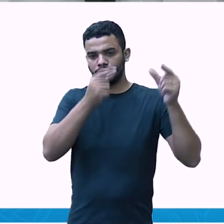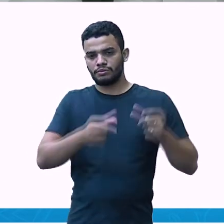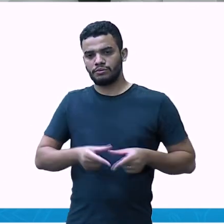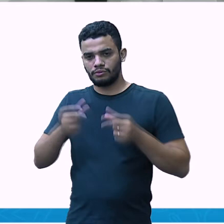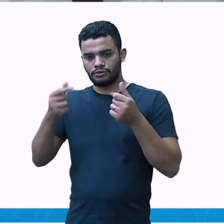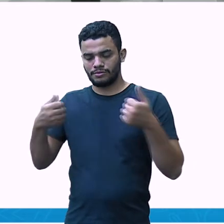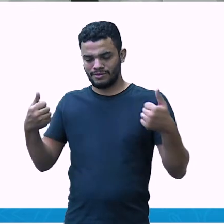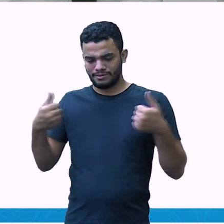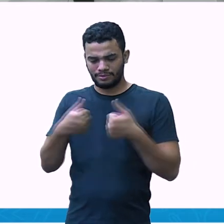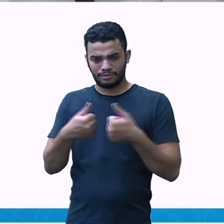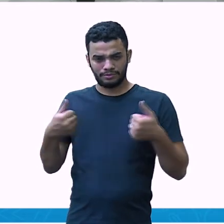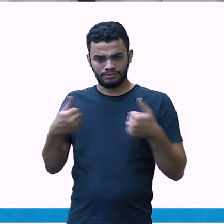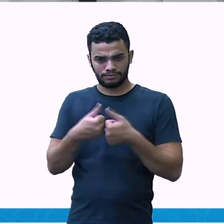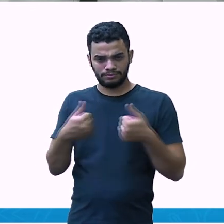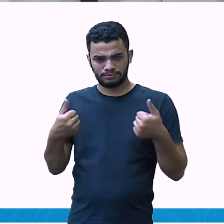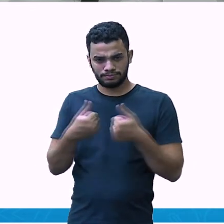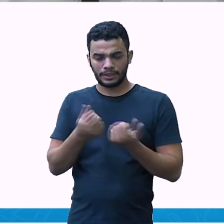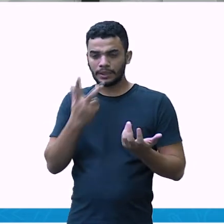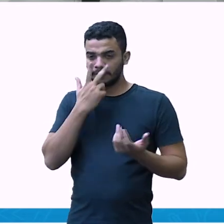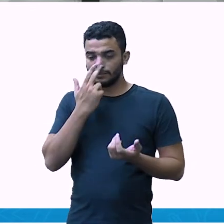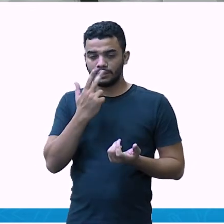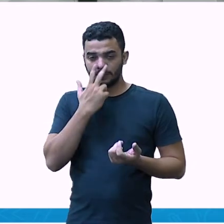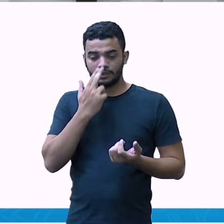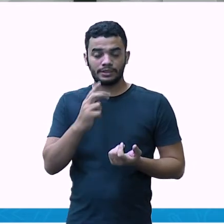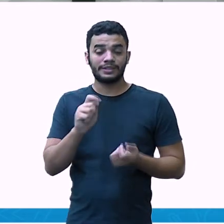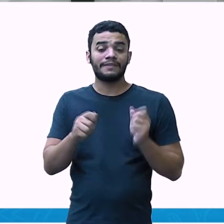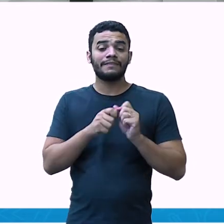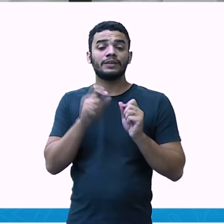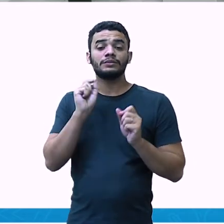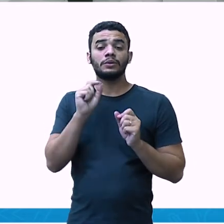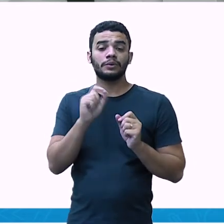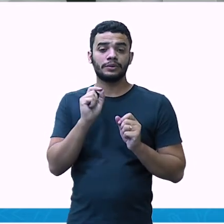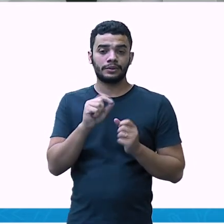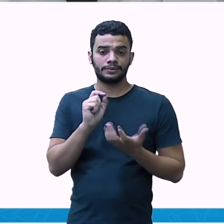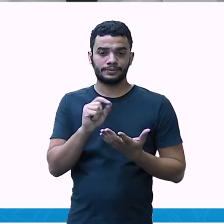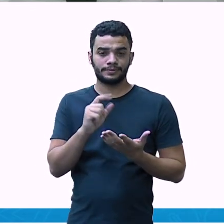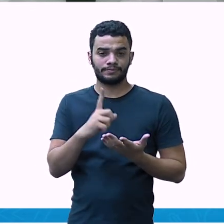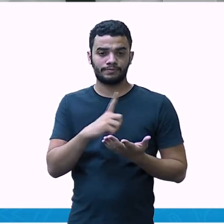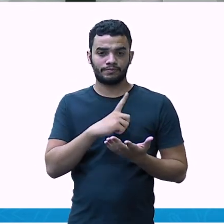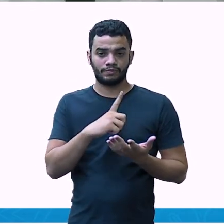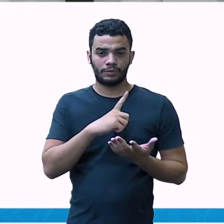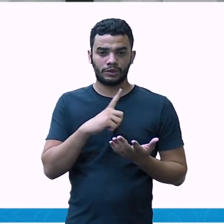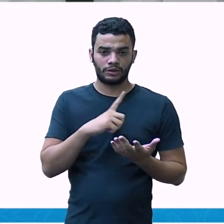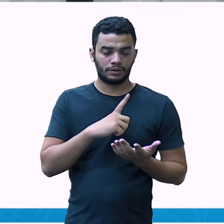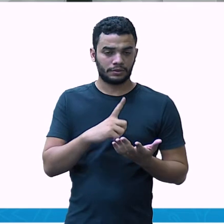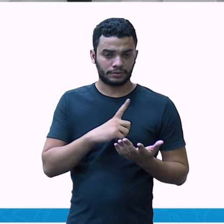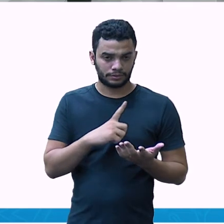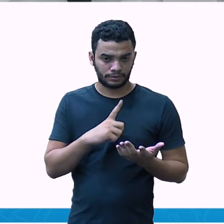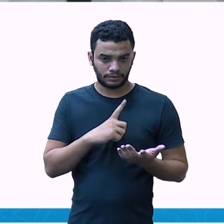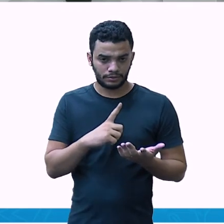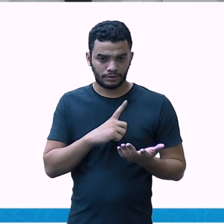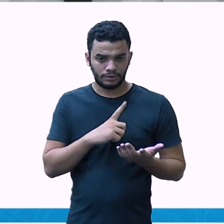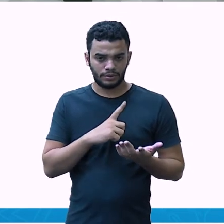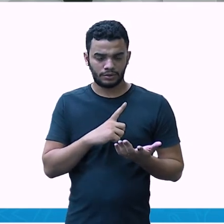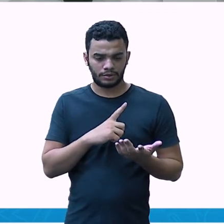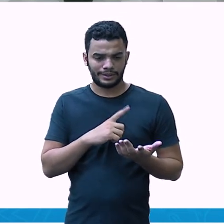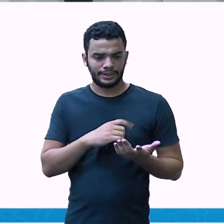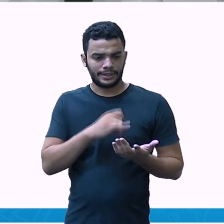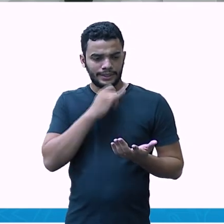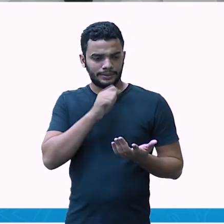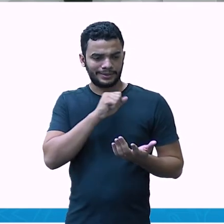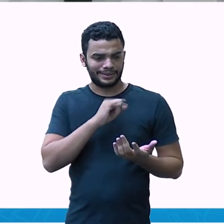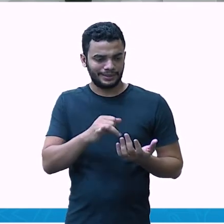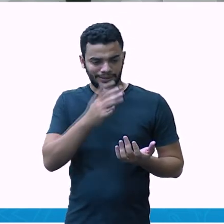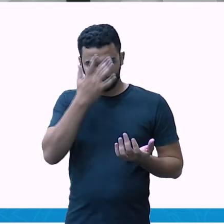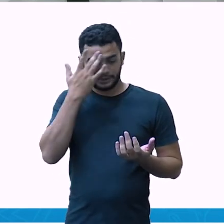outra. E ela obedece a um intervalo. Esse exemplo aqui é a renda mensal em salários